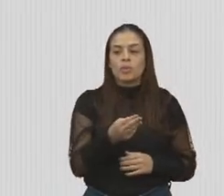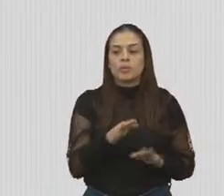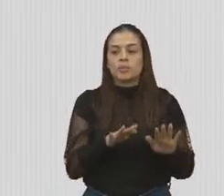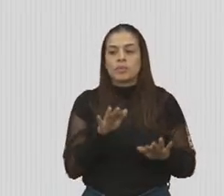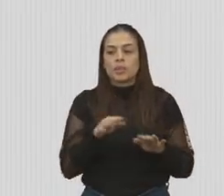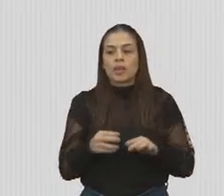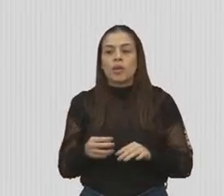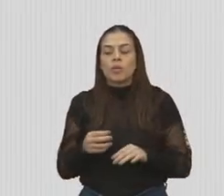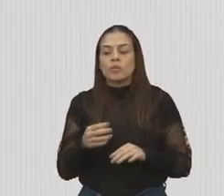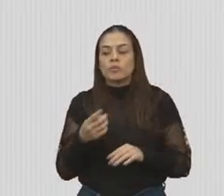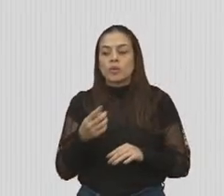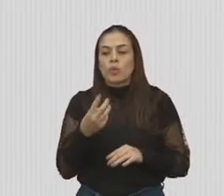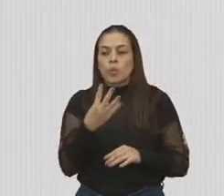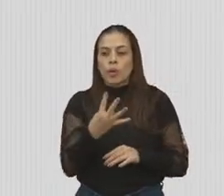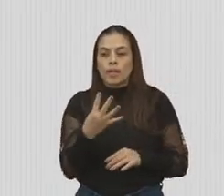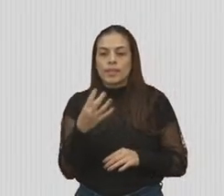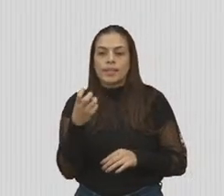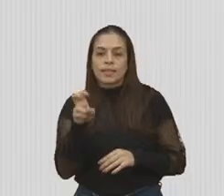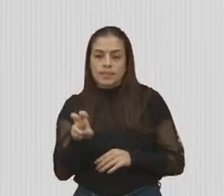previsão de 2026 de